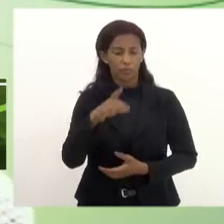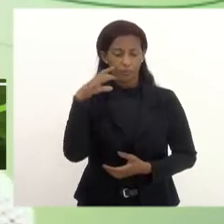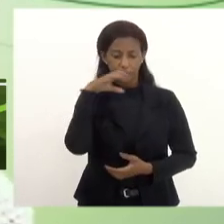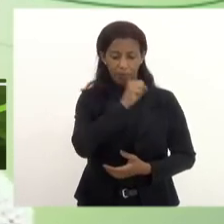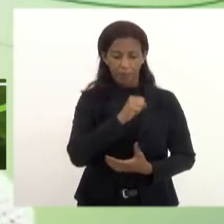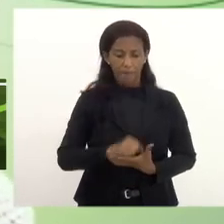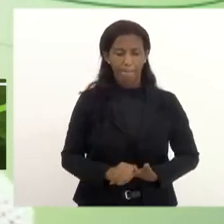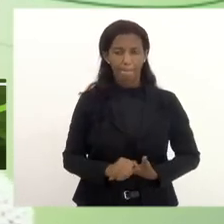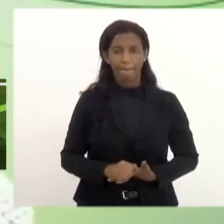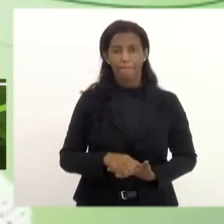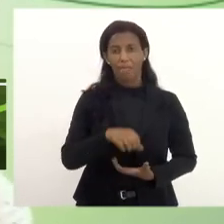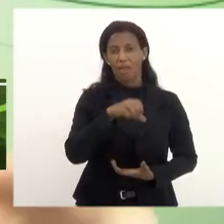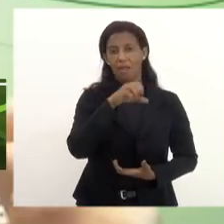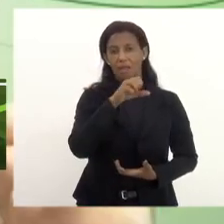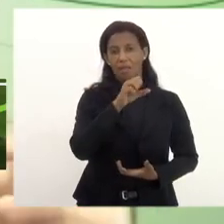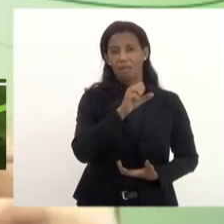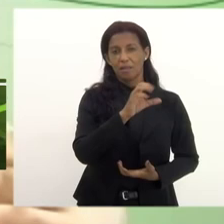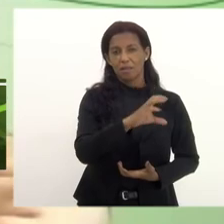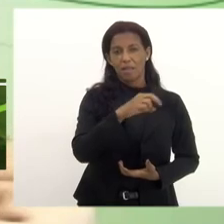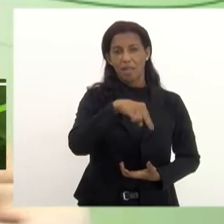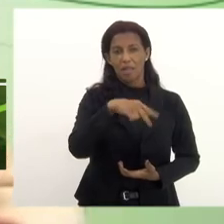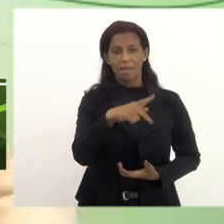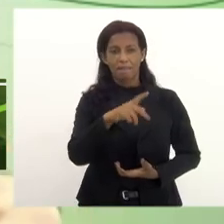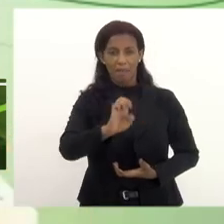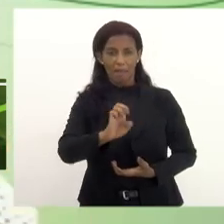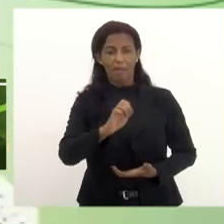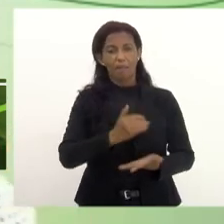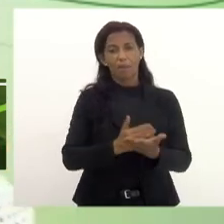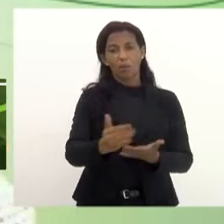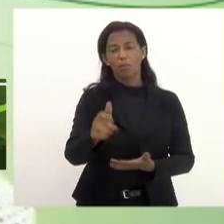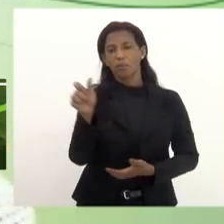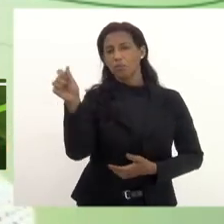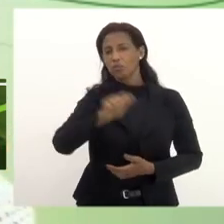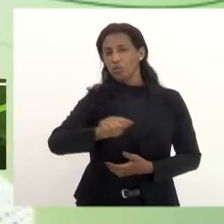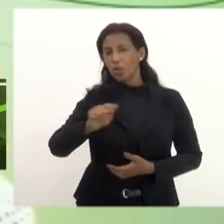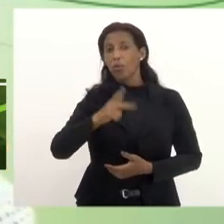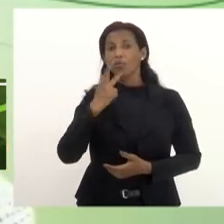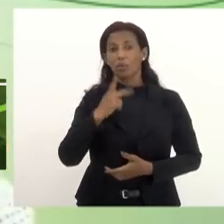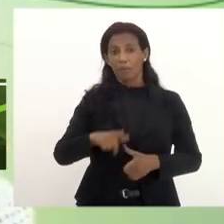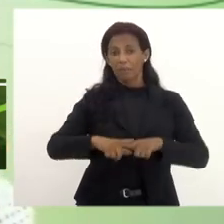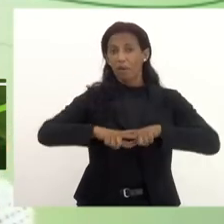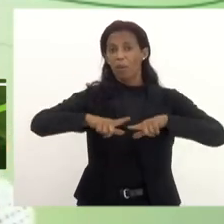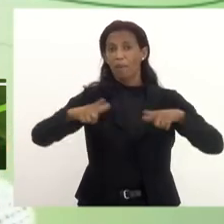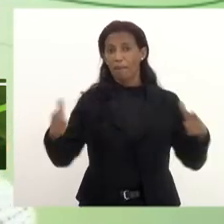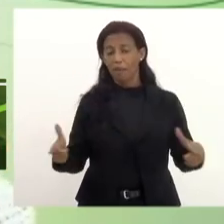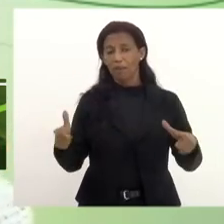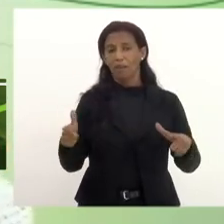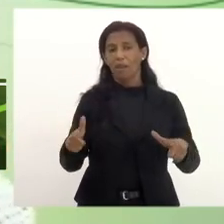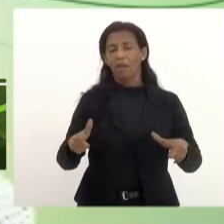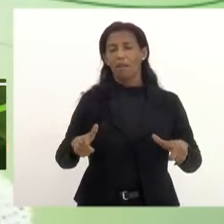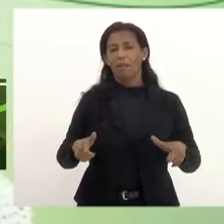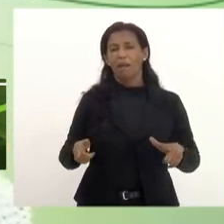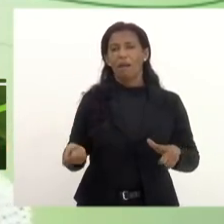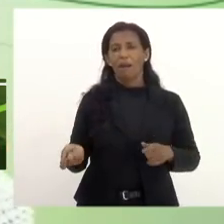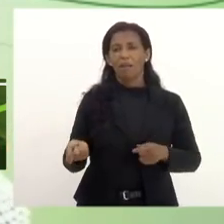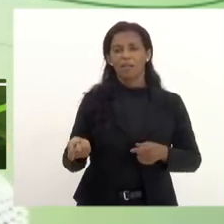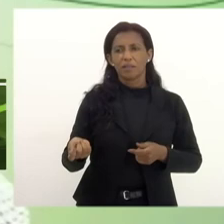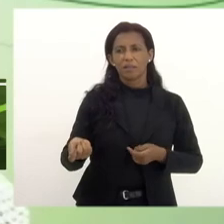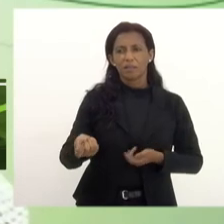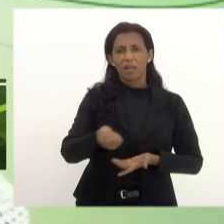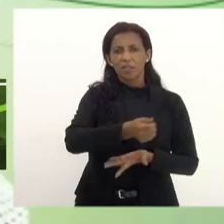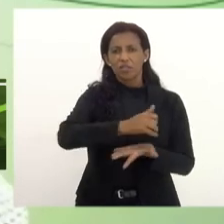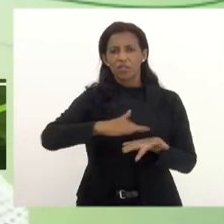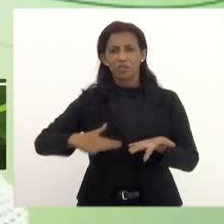rápido, o CNPE ele decidiu também no início de agosto que ele vai ampliar o rol de atividades que podem ser executadas